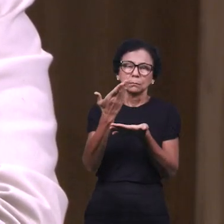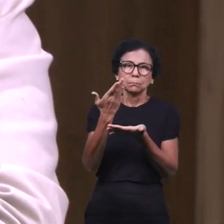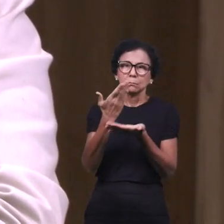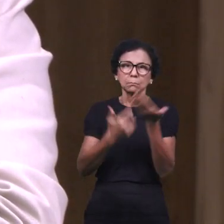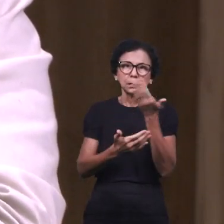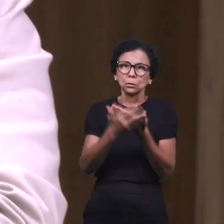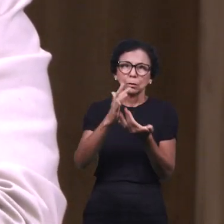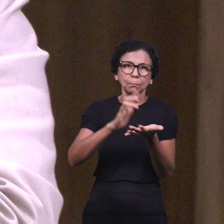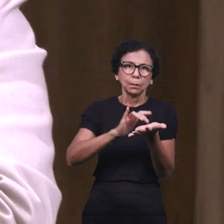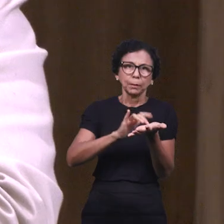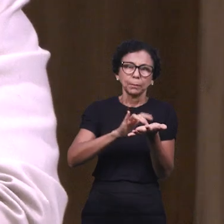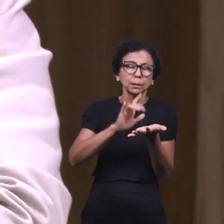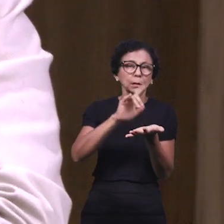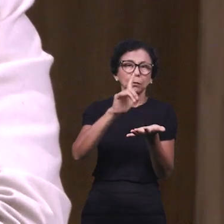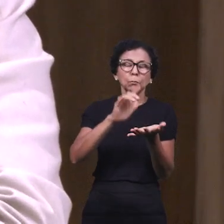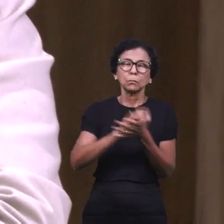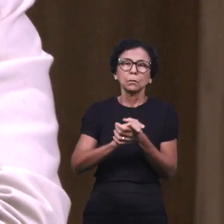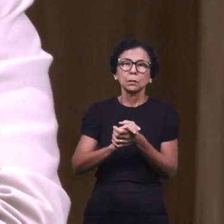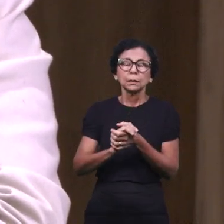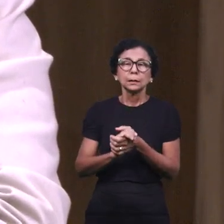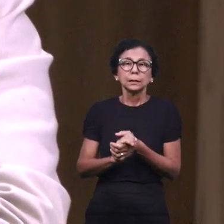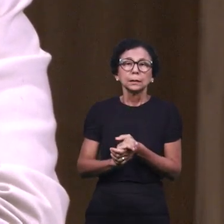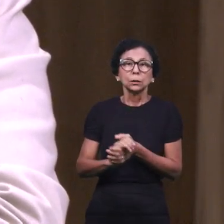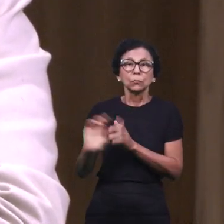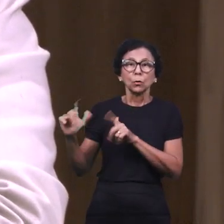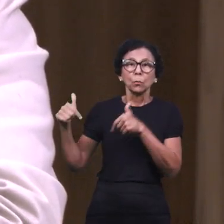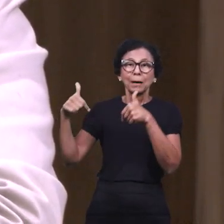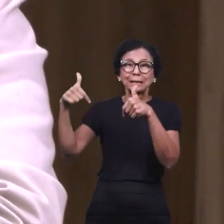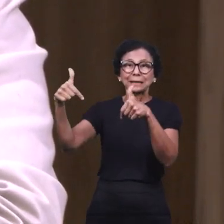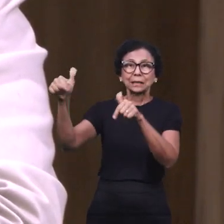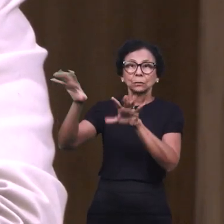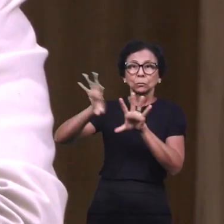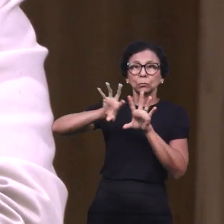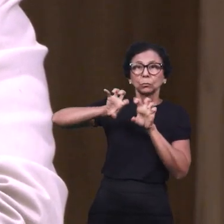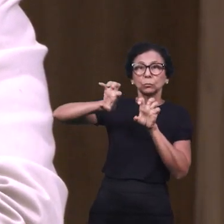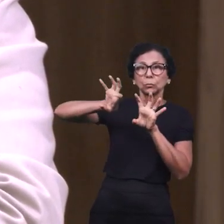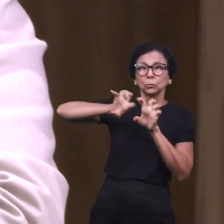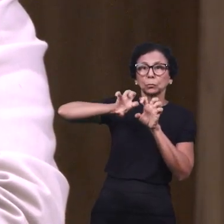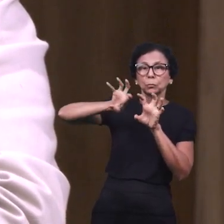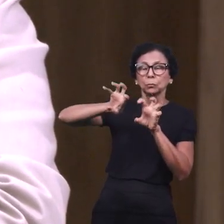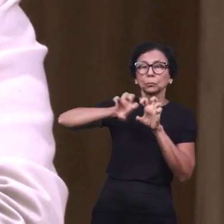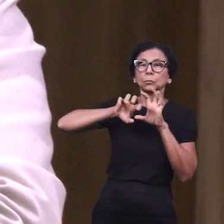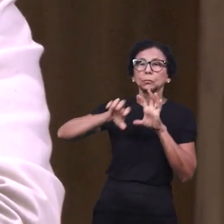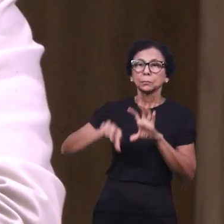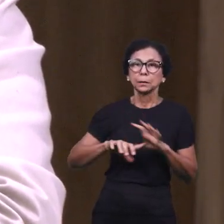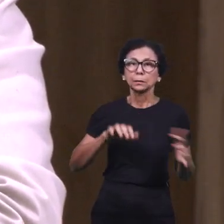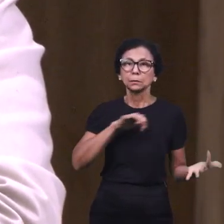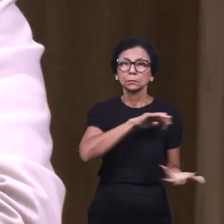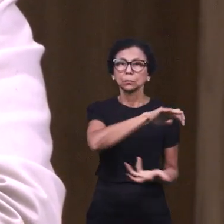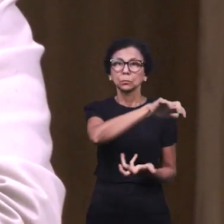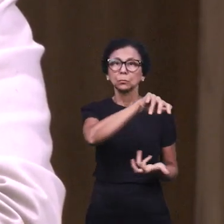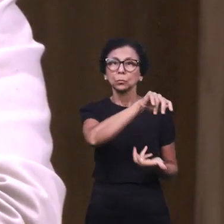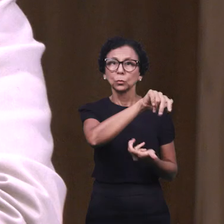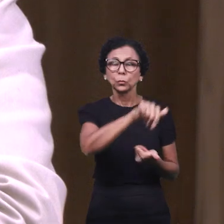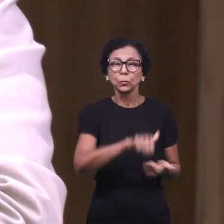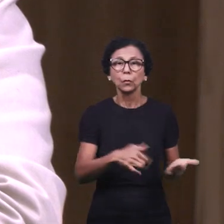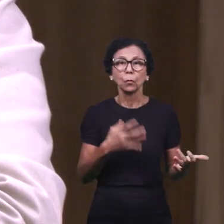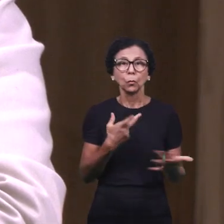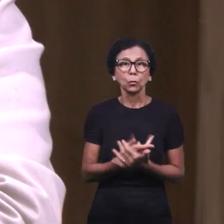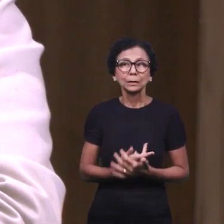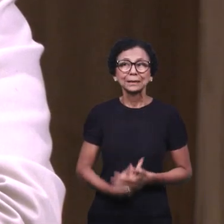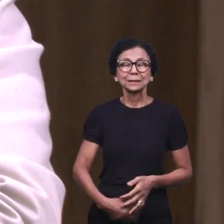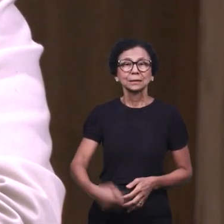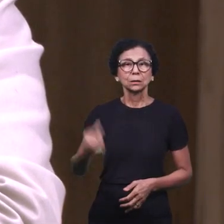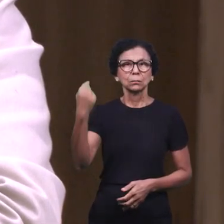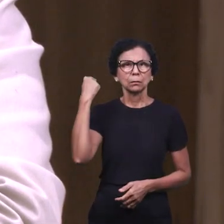Uhum. E aí muitas coisas passam para dentro da Terra, né? E isso para aquela época foi um dano, mas